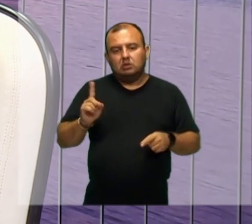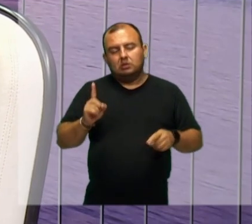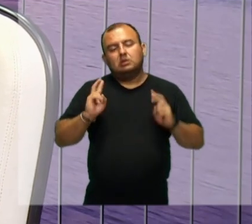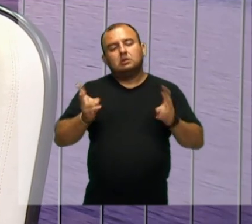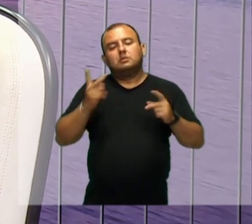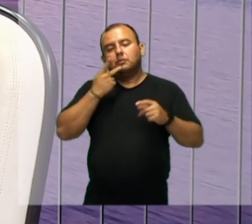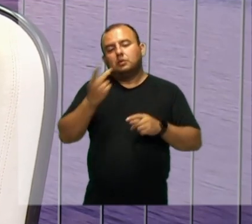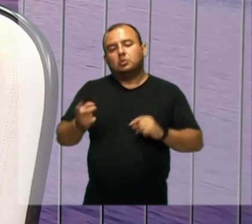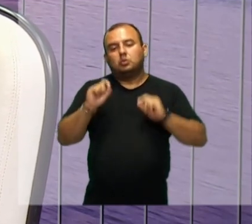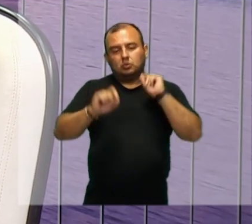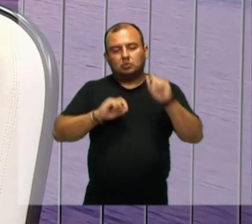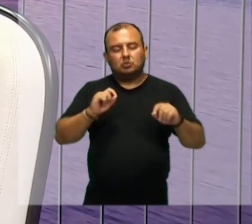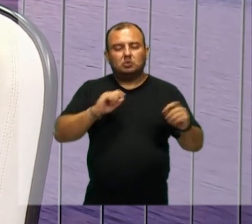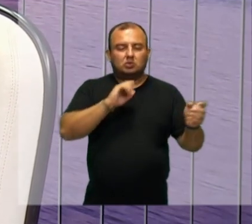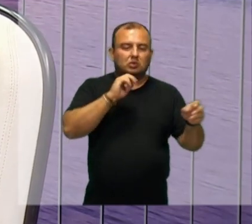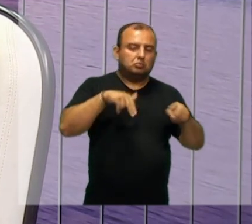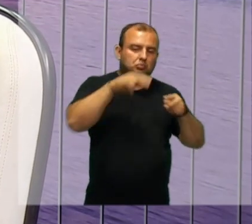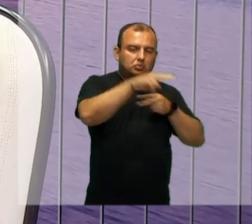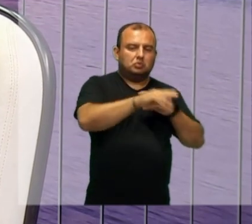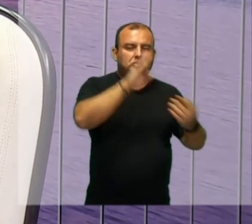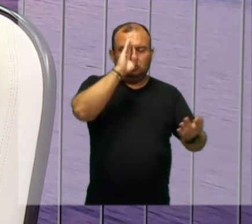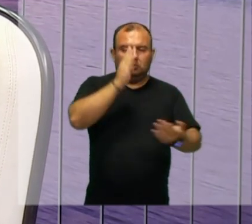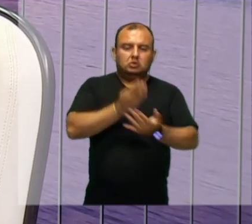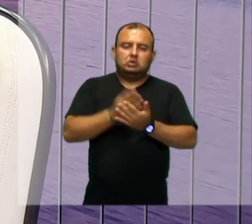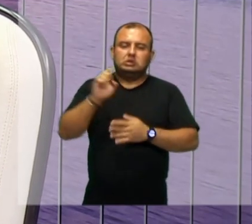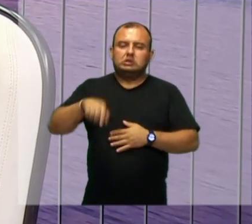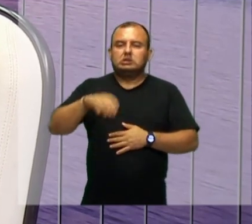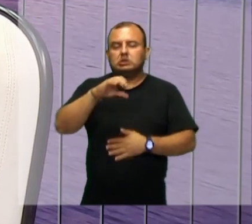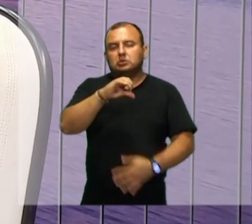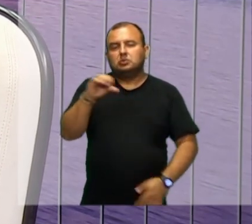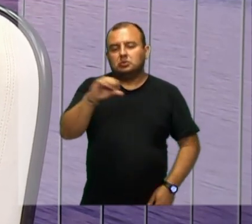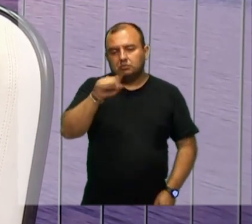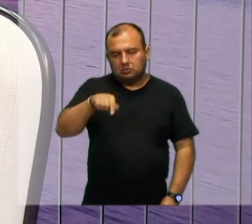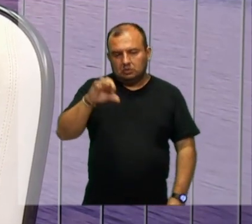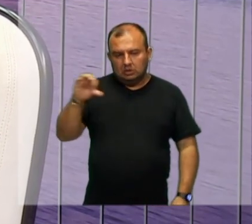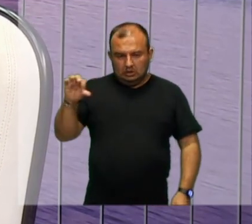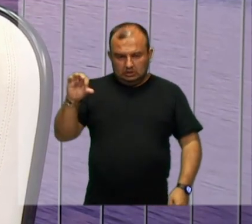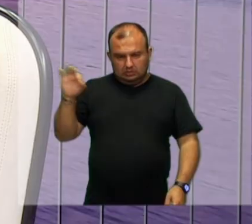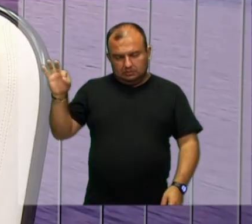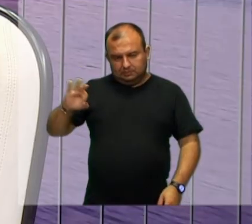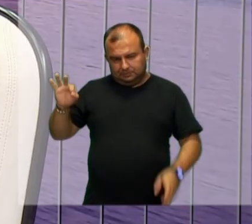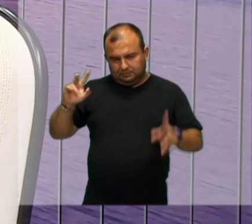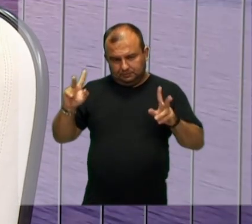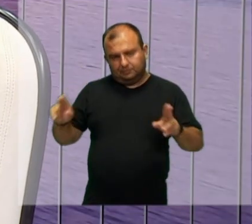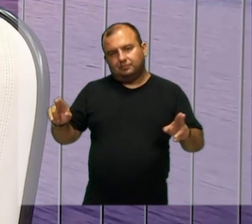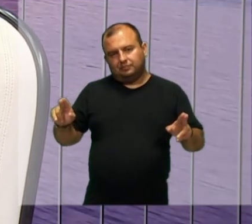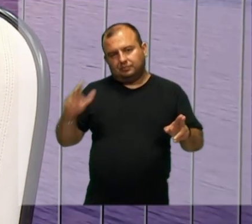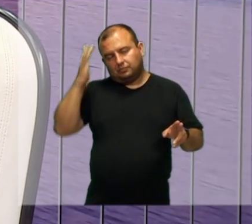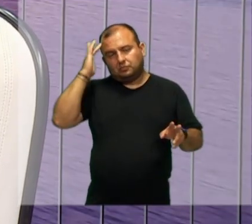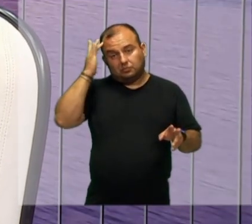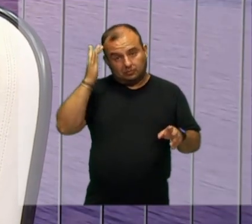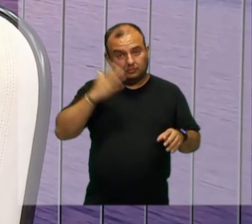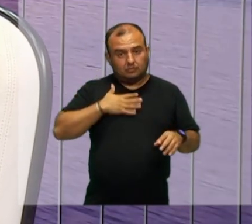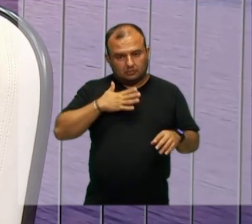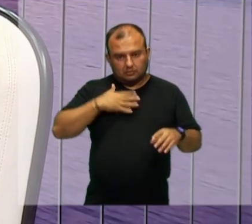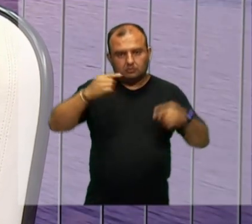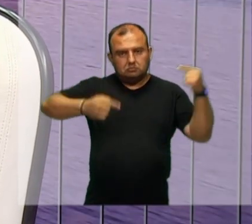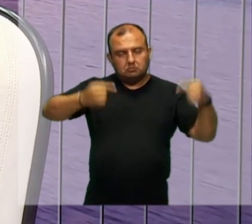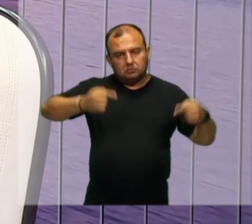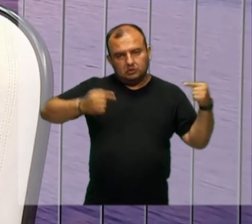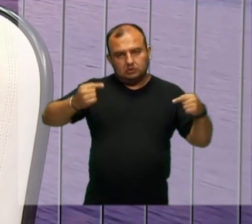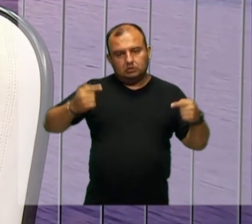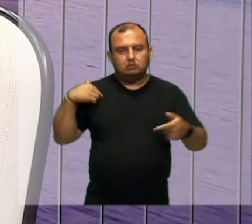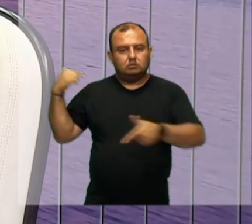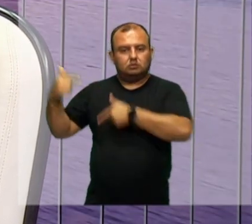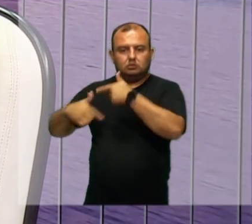diz, no atletismo já era assim, eu acredito que em 99,9% das modalidades, você faz na competição o que tu faz em